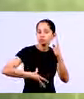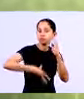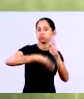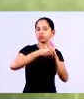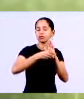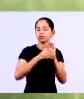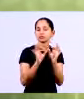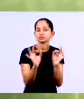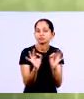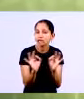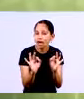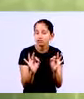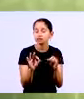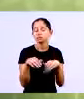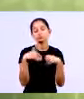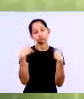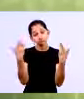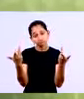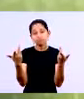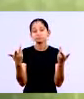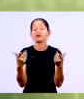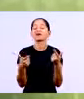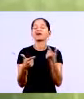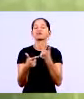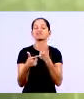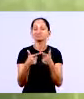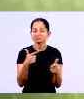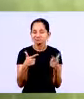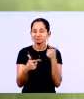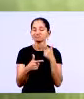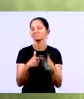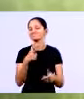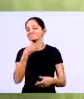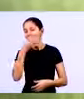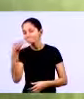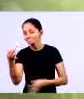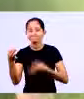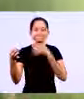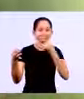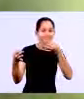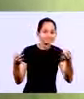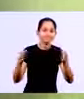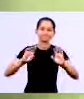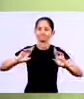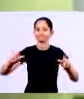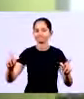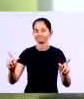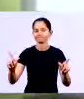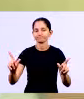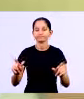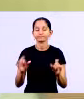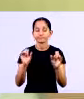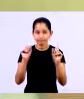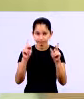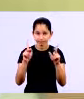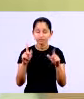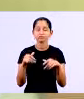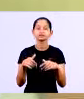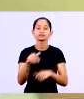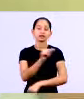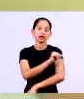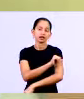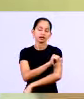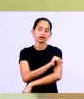imenso, então gera essas opiniões divergentes. Certo. Os alunos